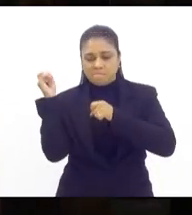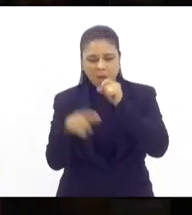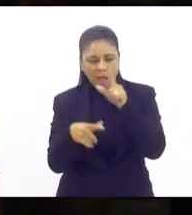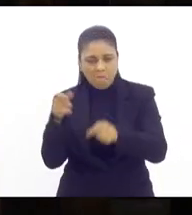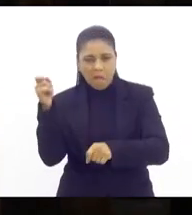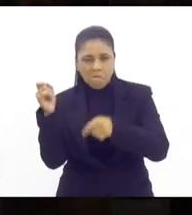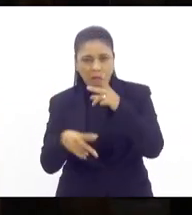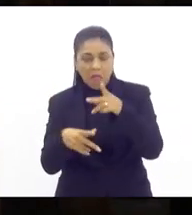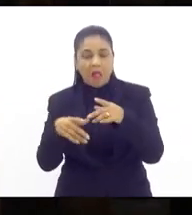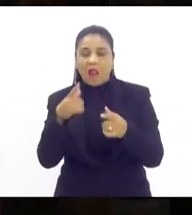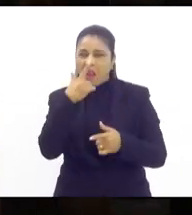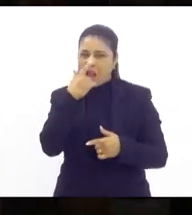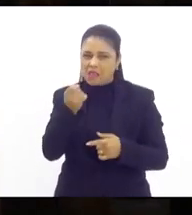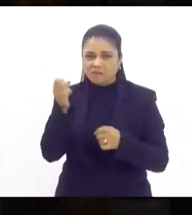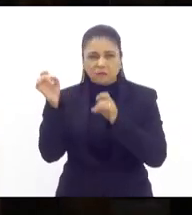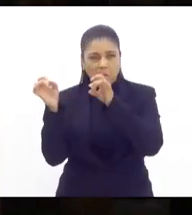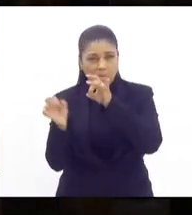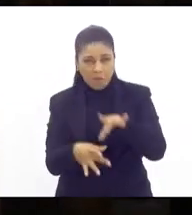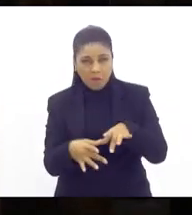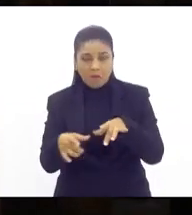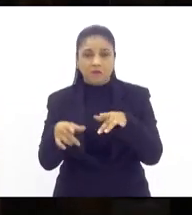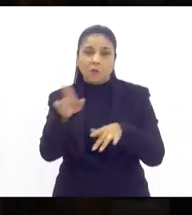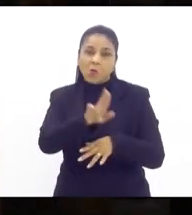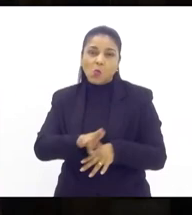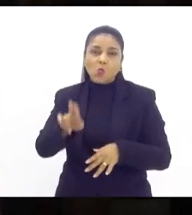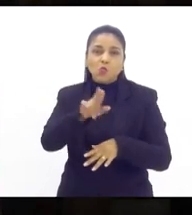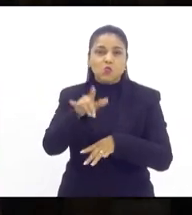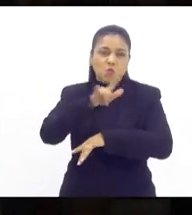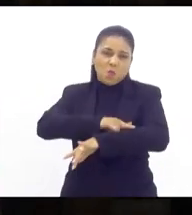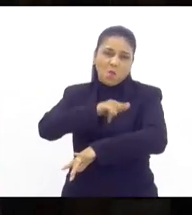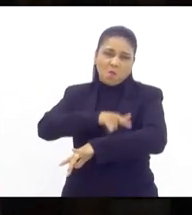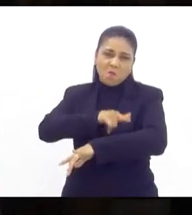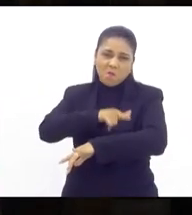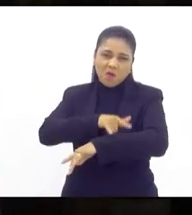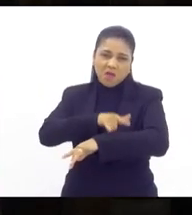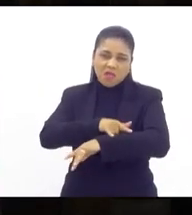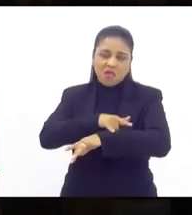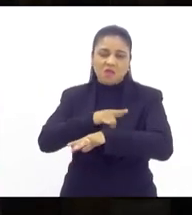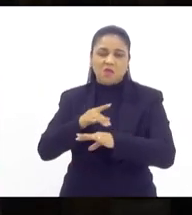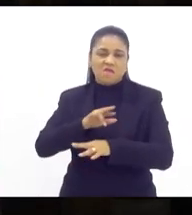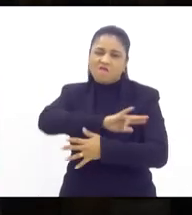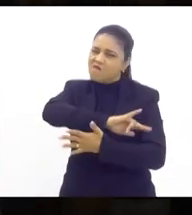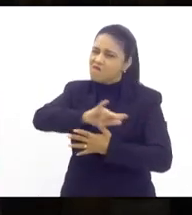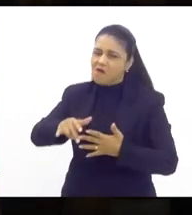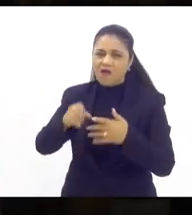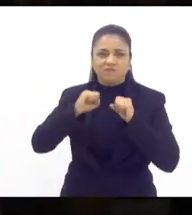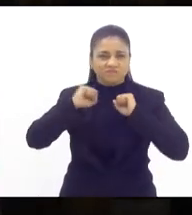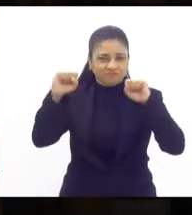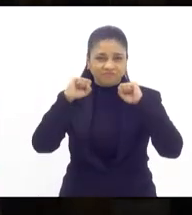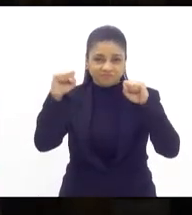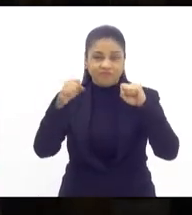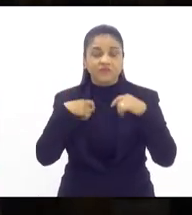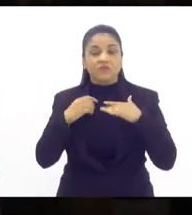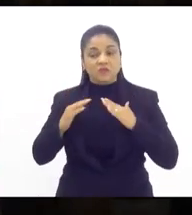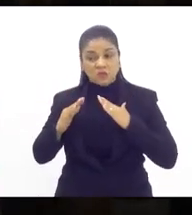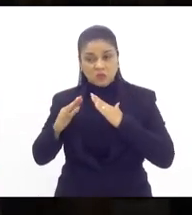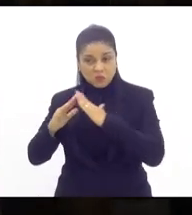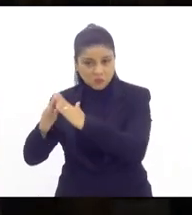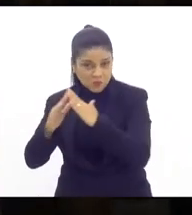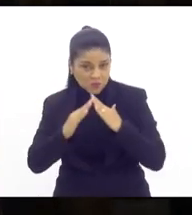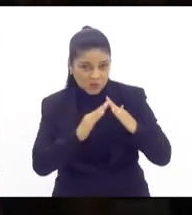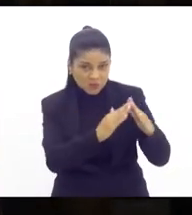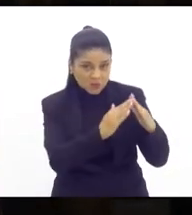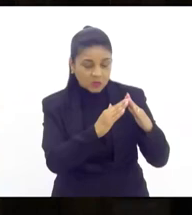Descartes de lixo e uso e uso como banheiro químico por diversos torcedores né todos os moradores eu